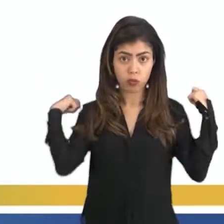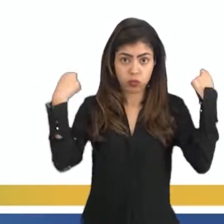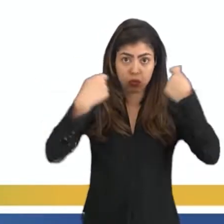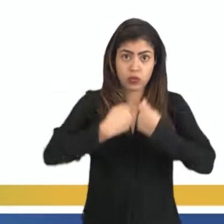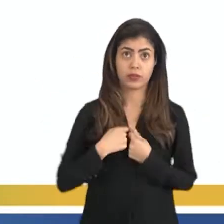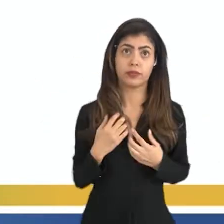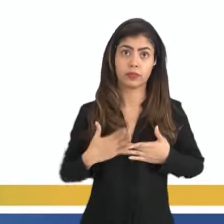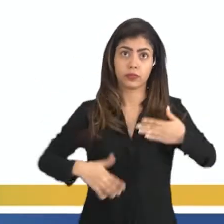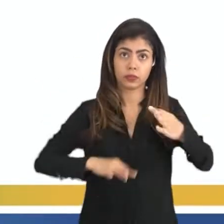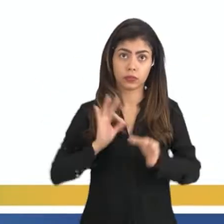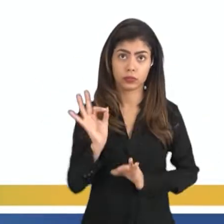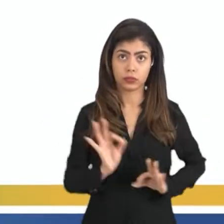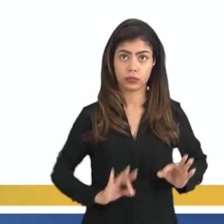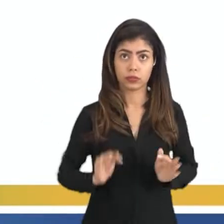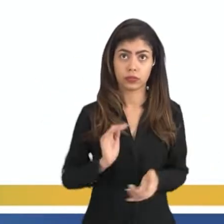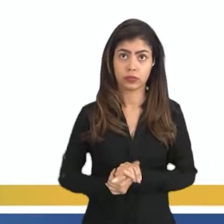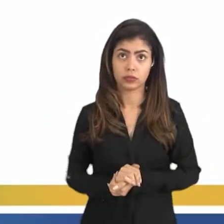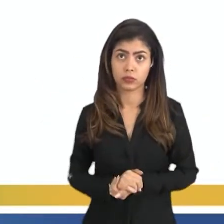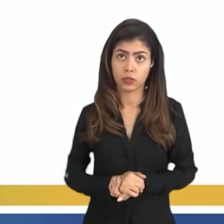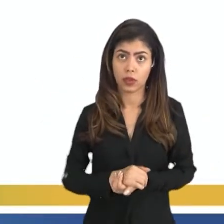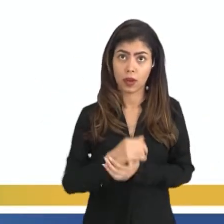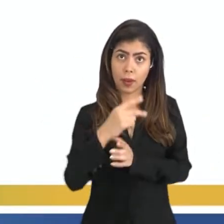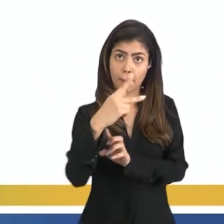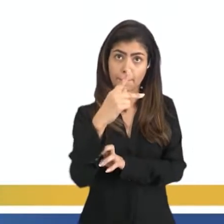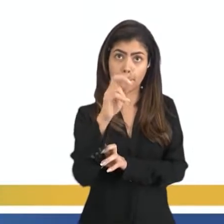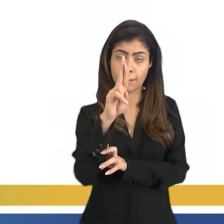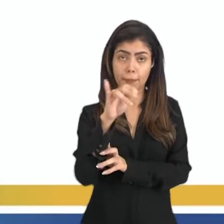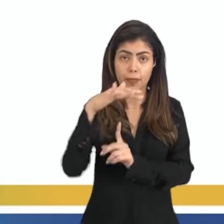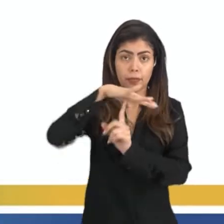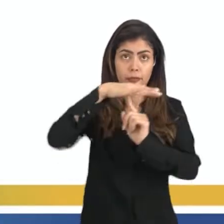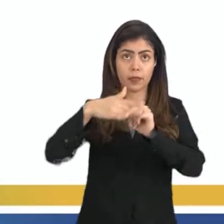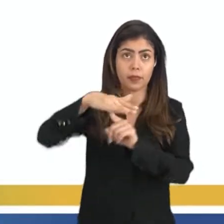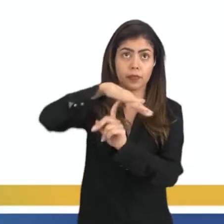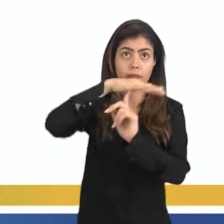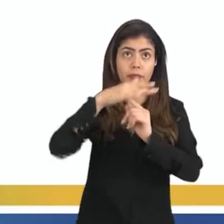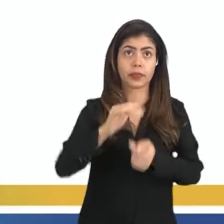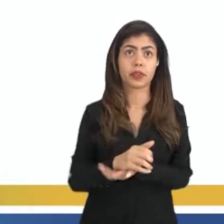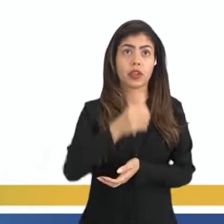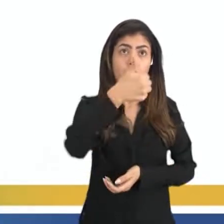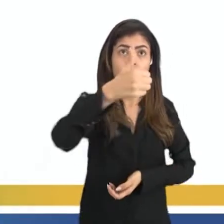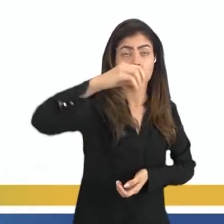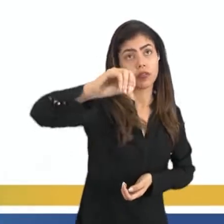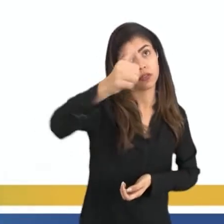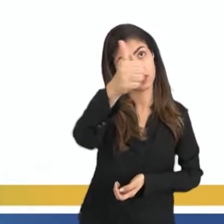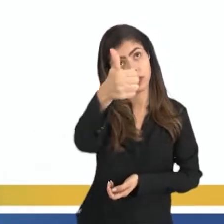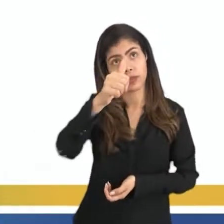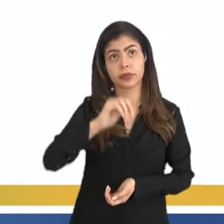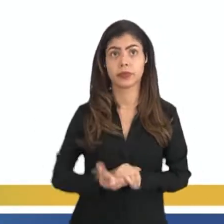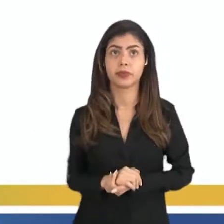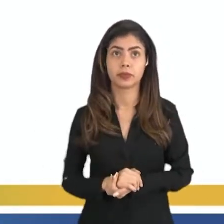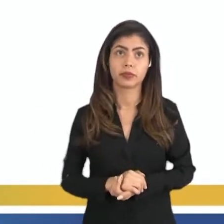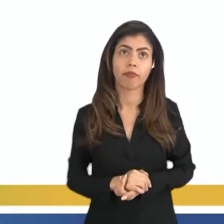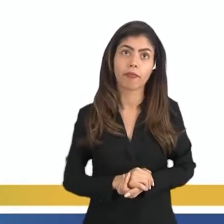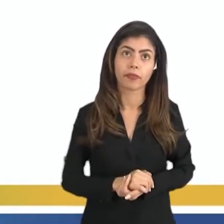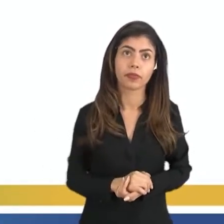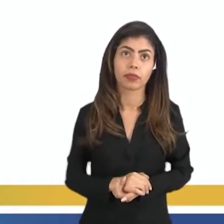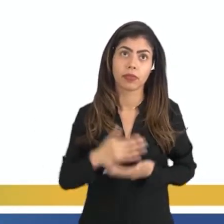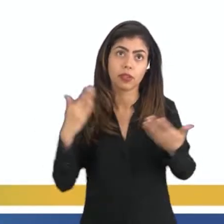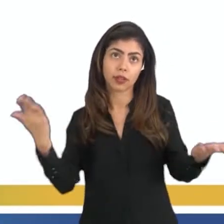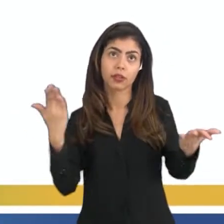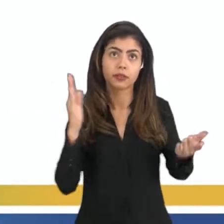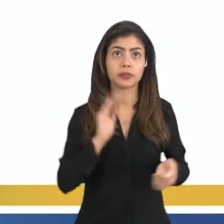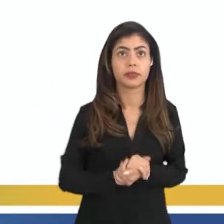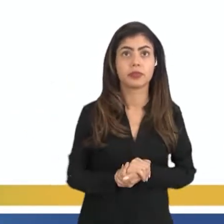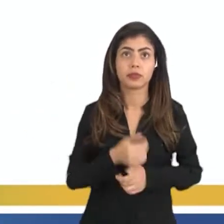paraquedista. Era o fim dos cestos até então utilizados. Em 1911, disputa entre Grant